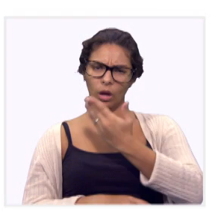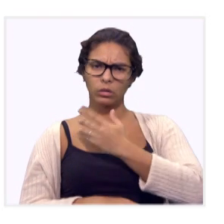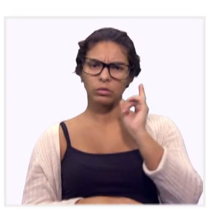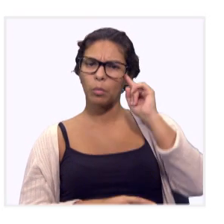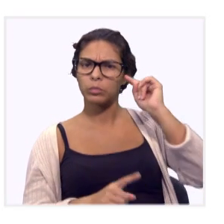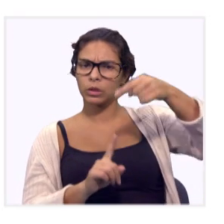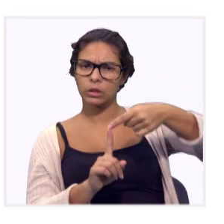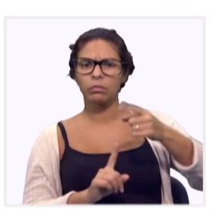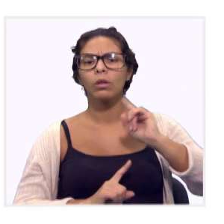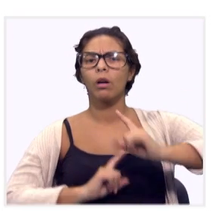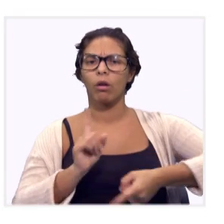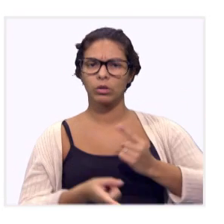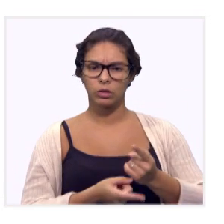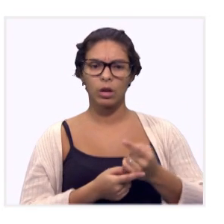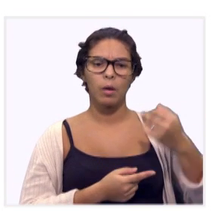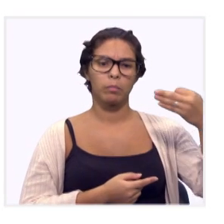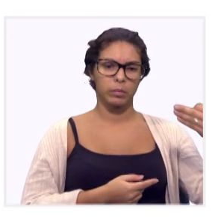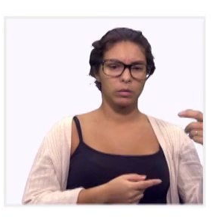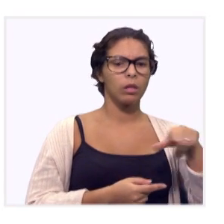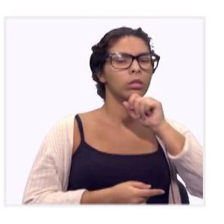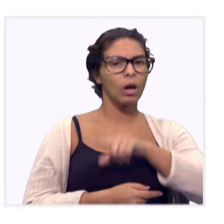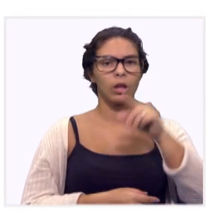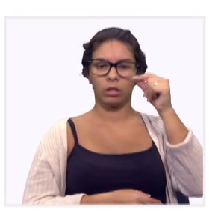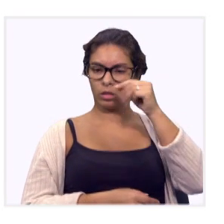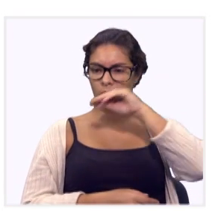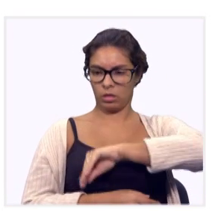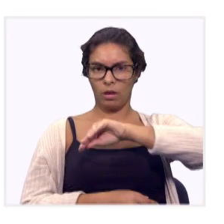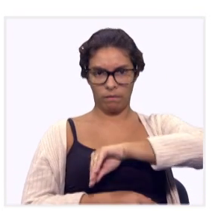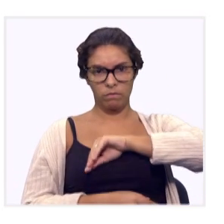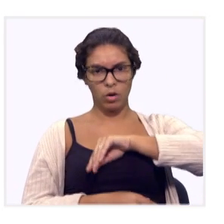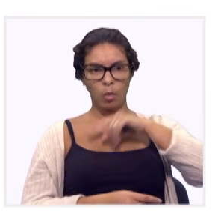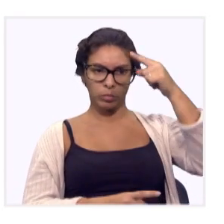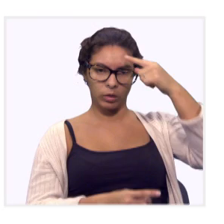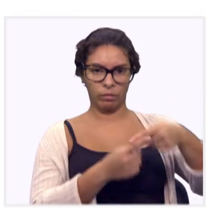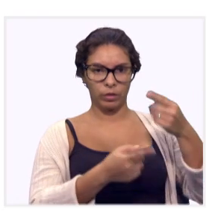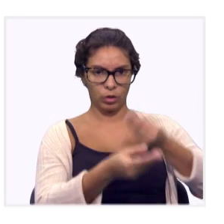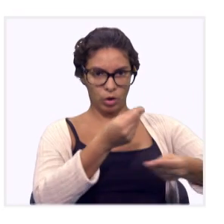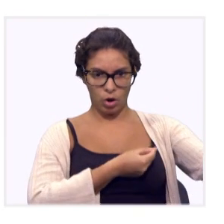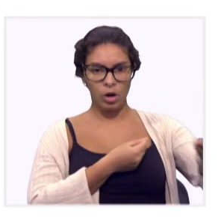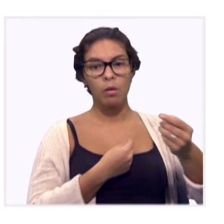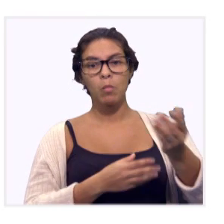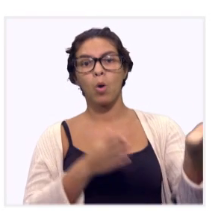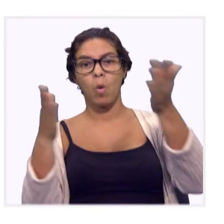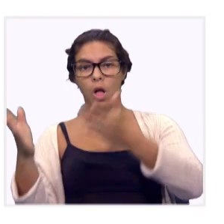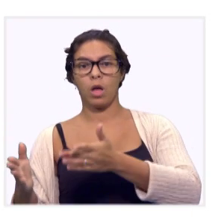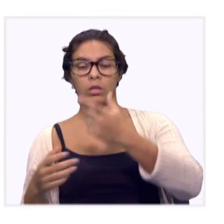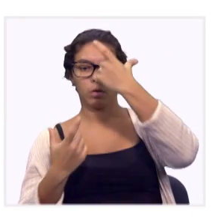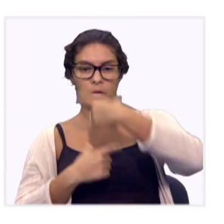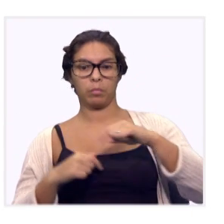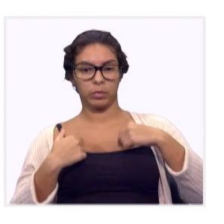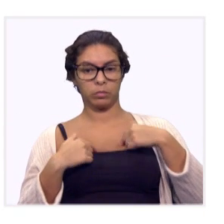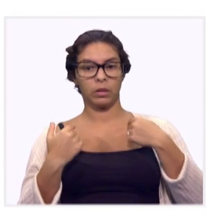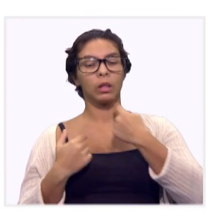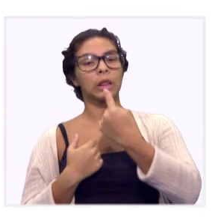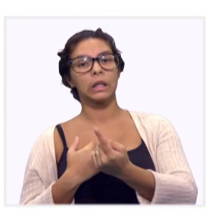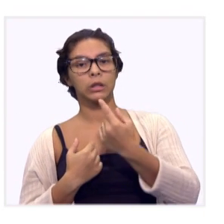direitos? Resumidamente, os direitos patrimoniais permitem que o João ganhe dinheiro com a sua obra. Por outro lado, os direitos